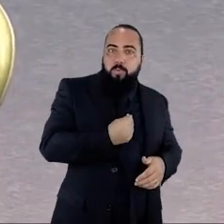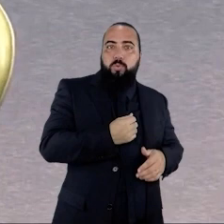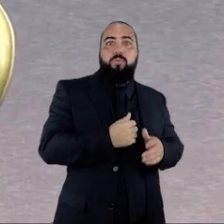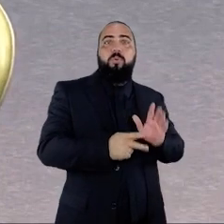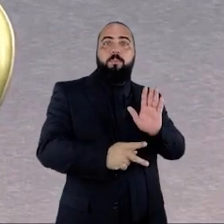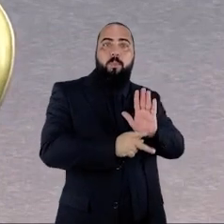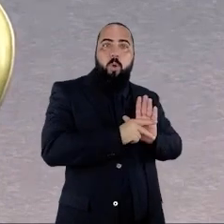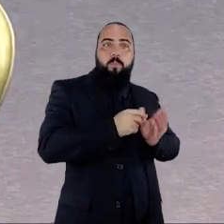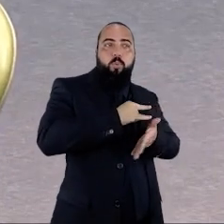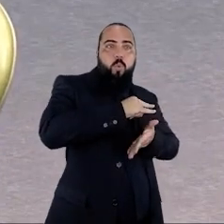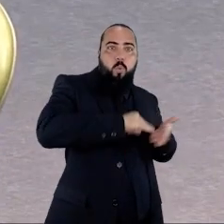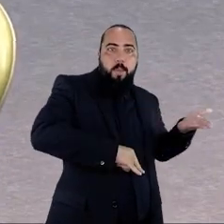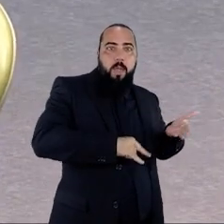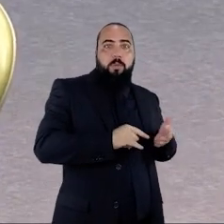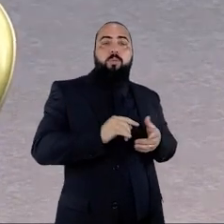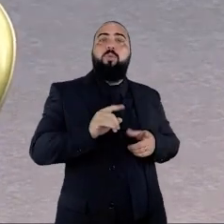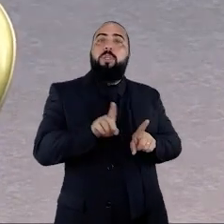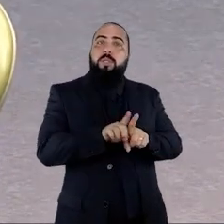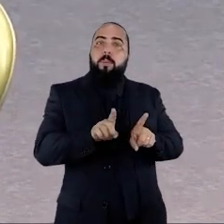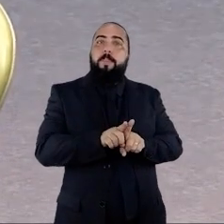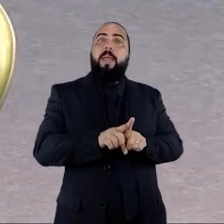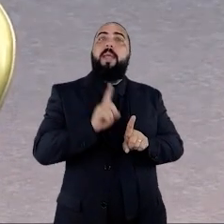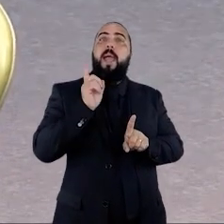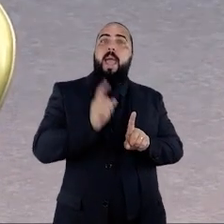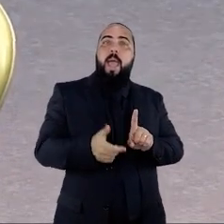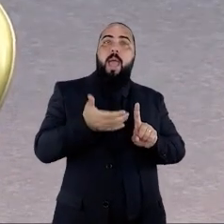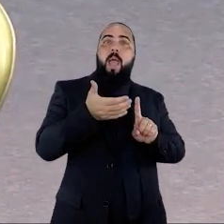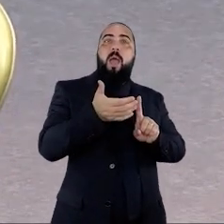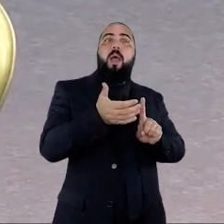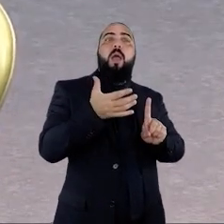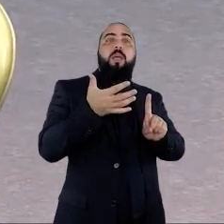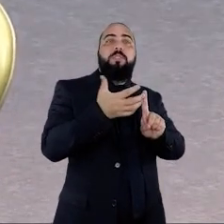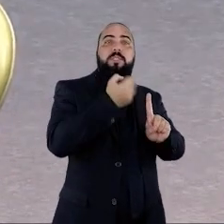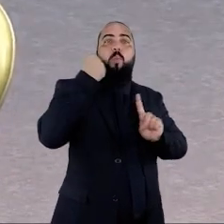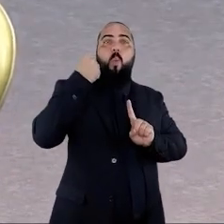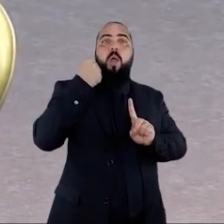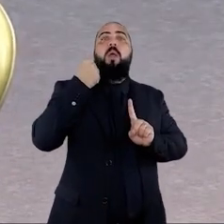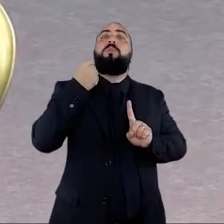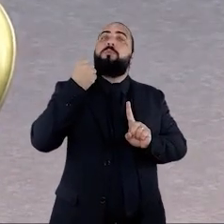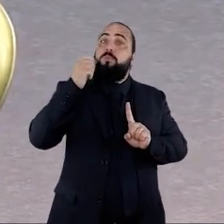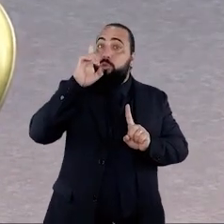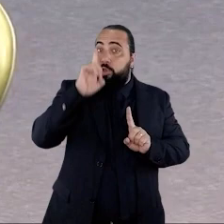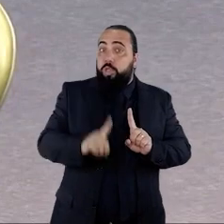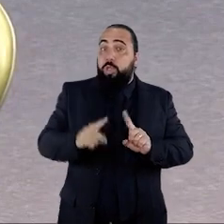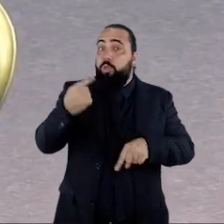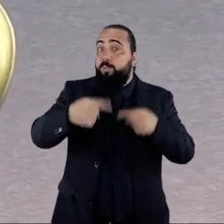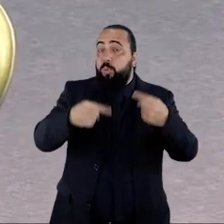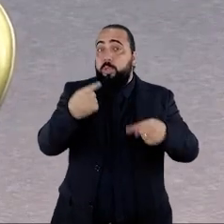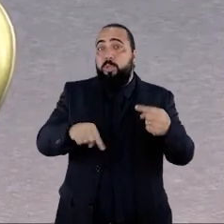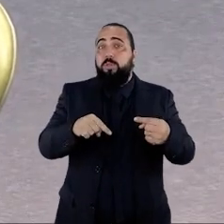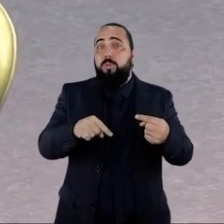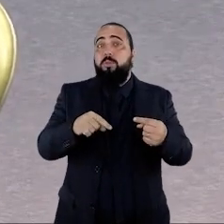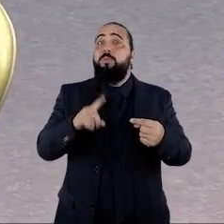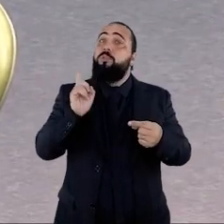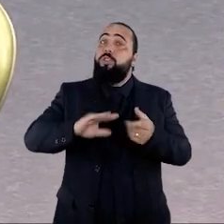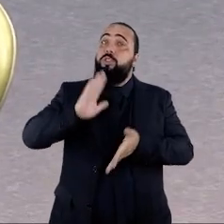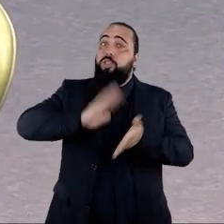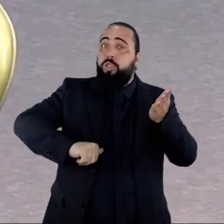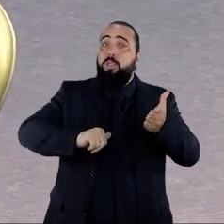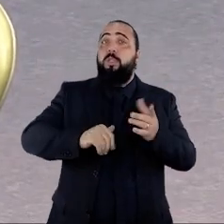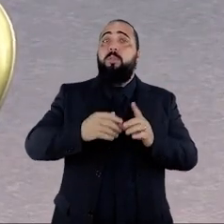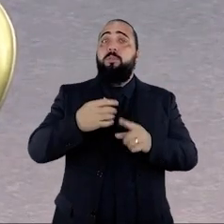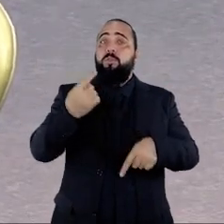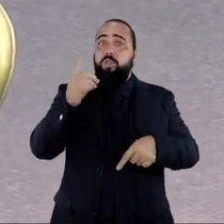falsidade ideológica, de sequestro do direito político de maiorias populacionais, como se crime não